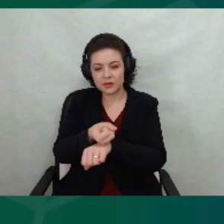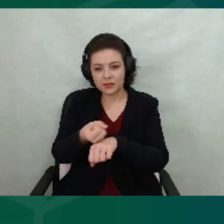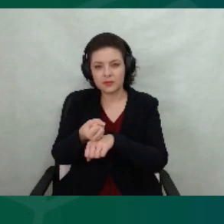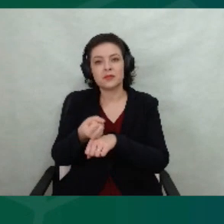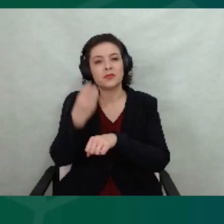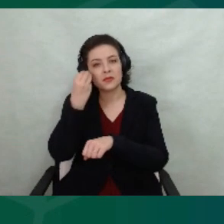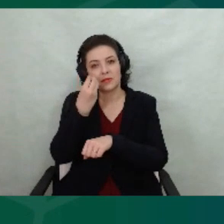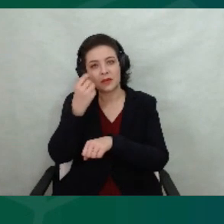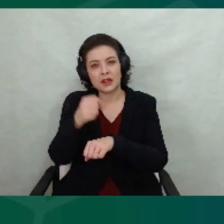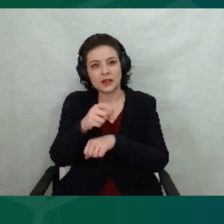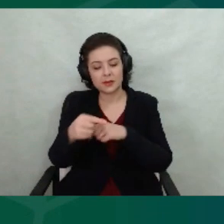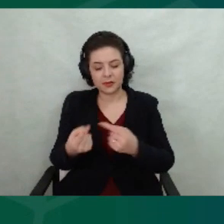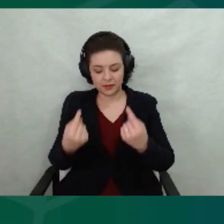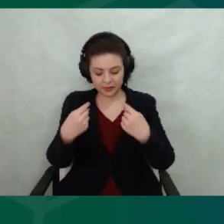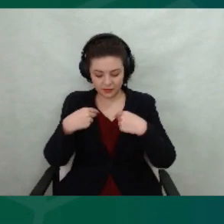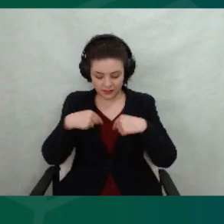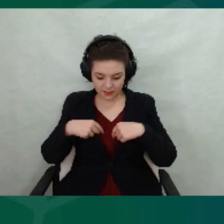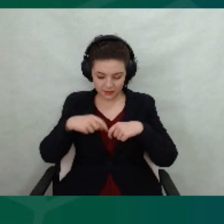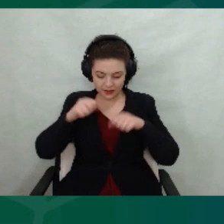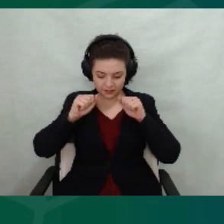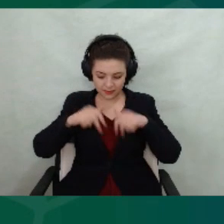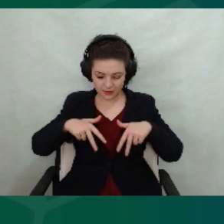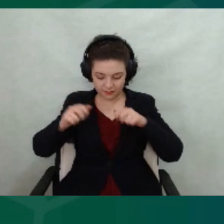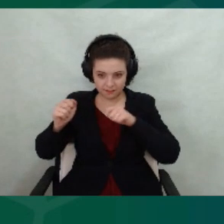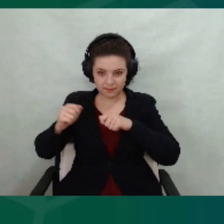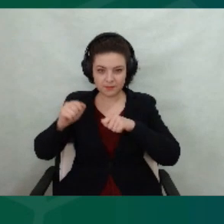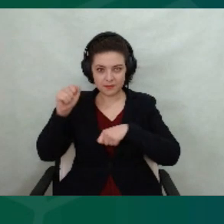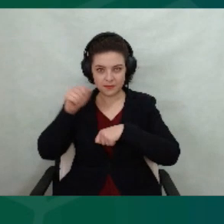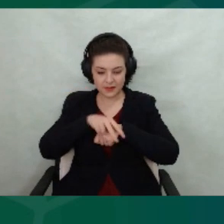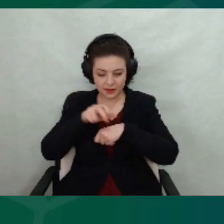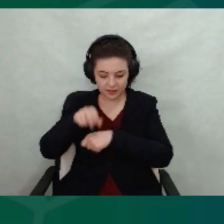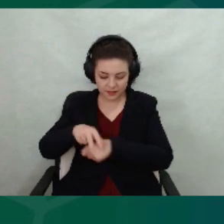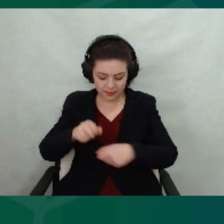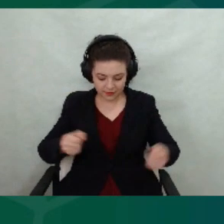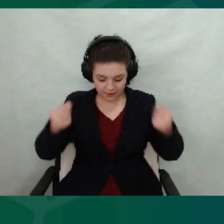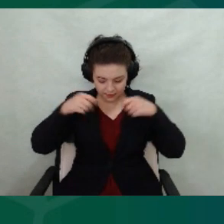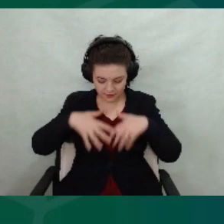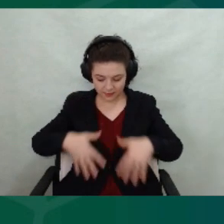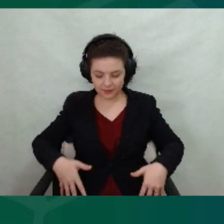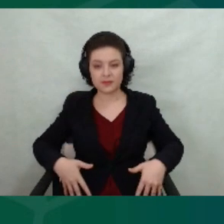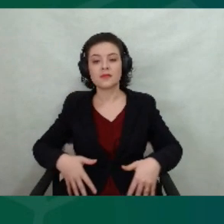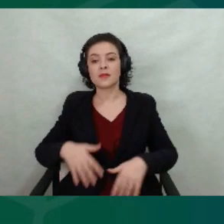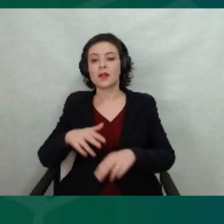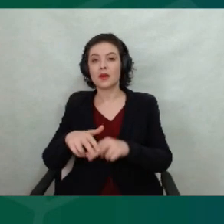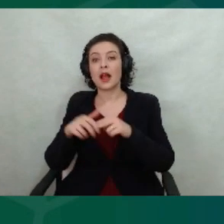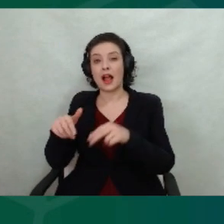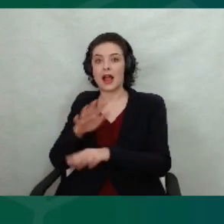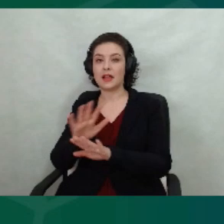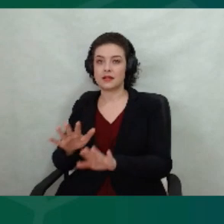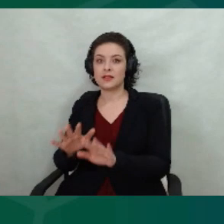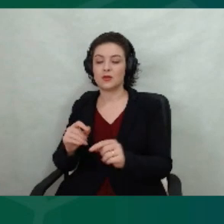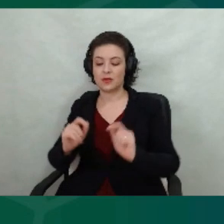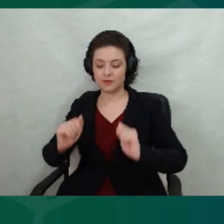o organismo. Então, todo o nosso esforço a vacina é produzir um anticorpo que